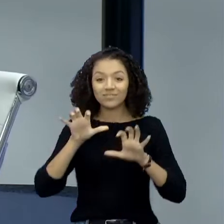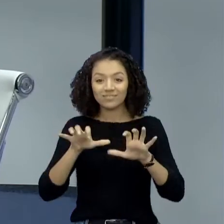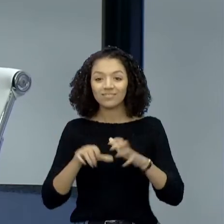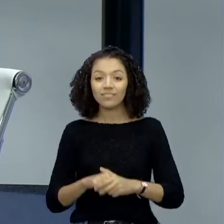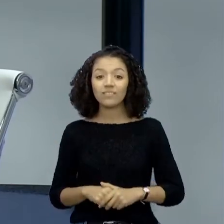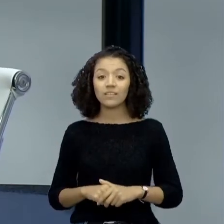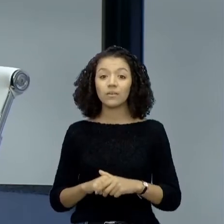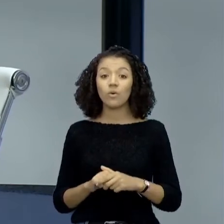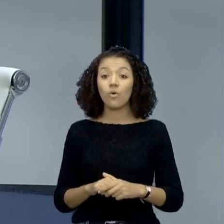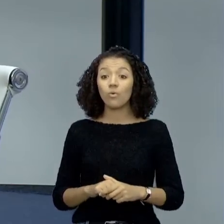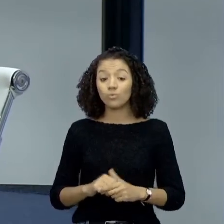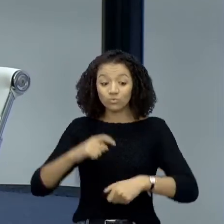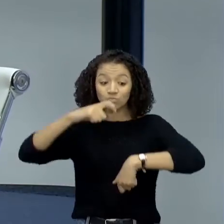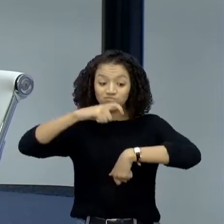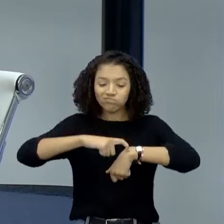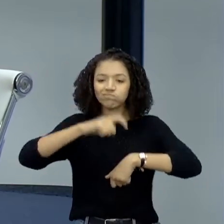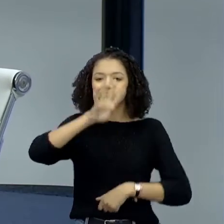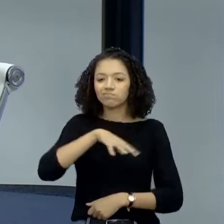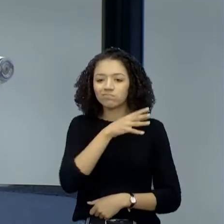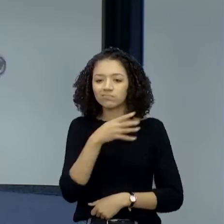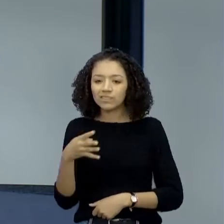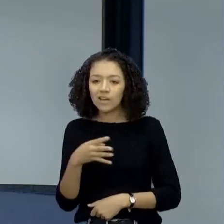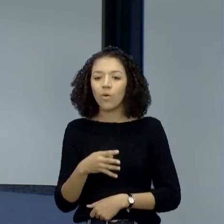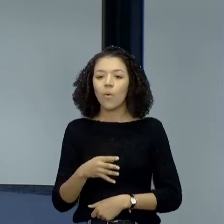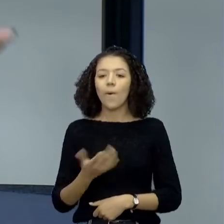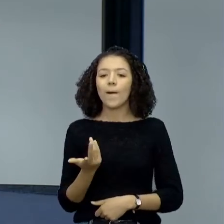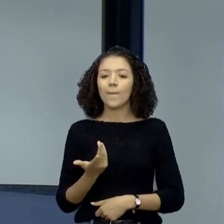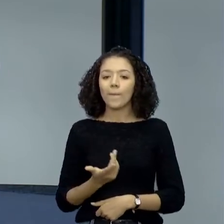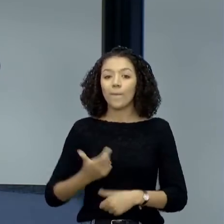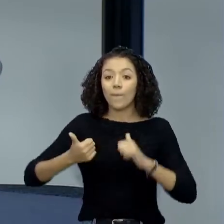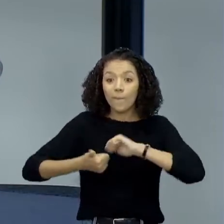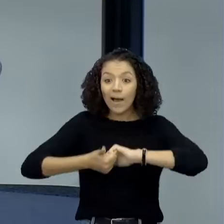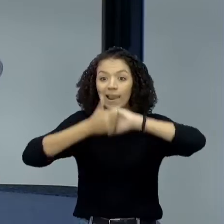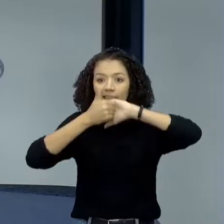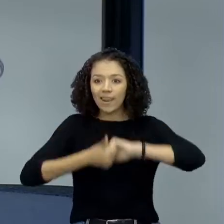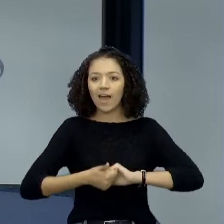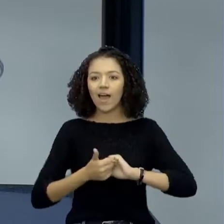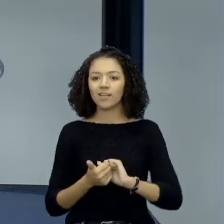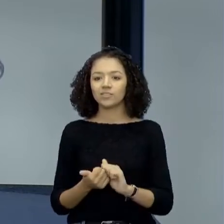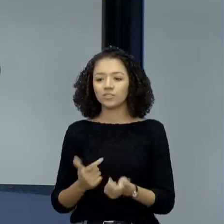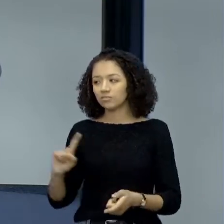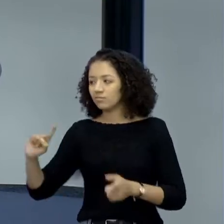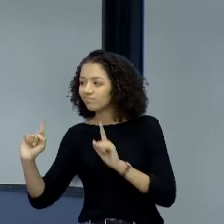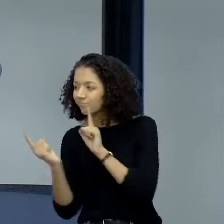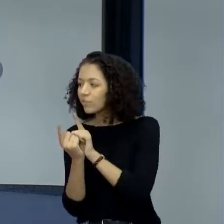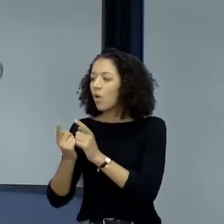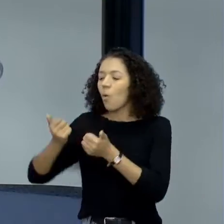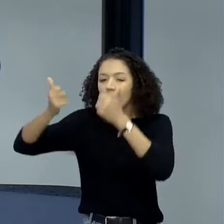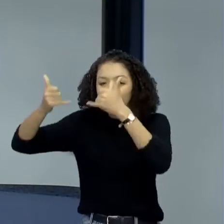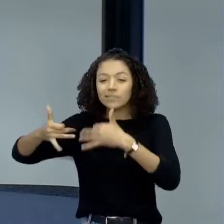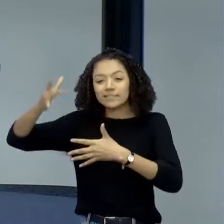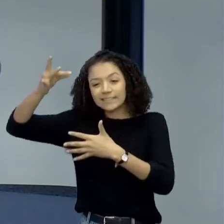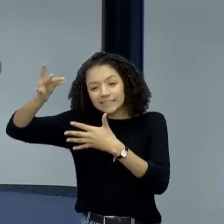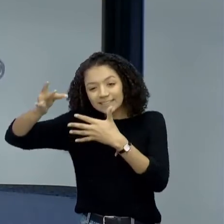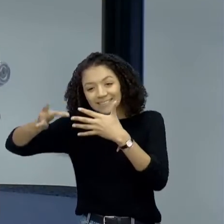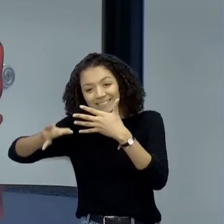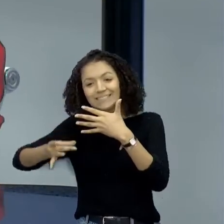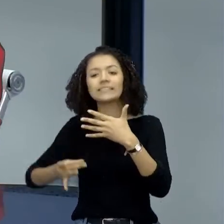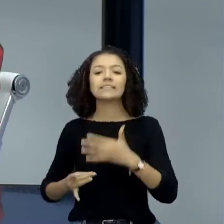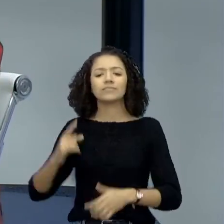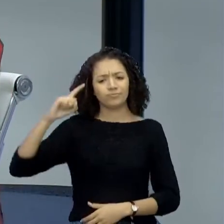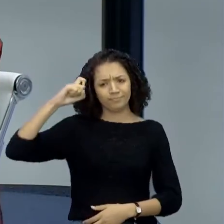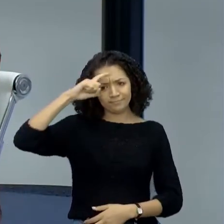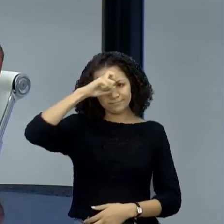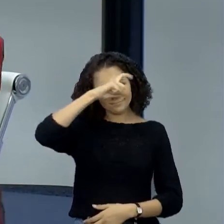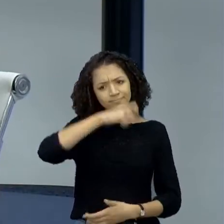você realmente conseguir um tempo de qualidade, que não seja aquela conversa rápida de corredor, de quando dá aquele espacinho de tempo pra gente sentar e